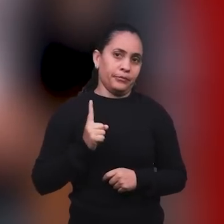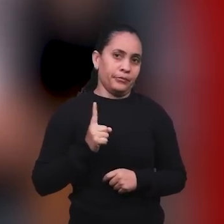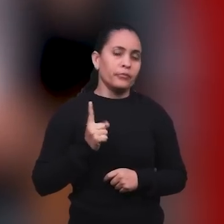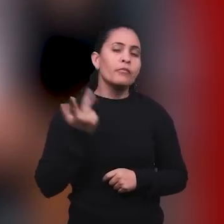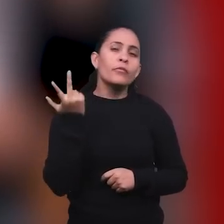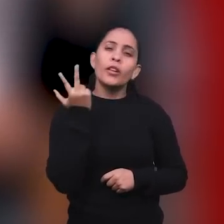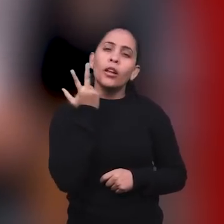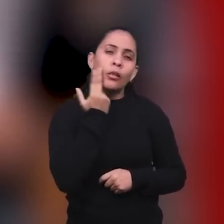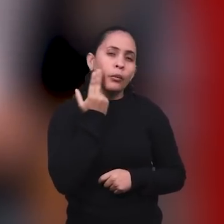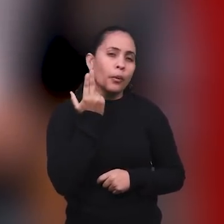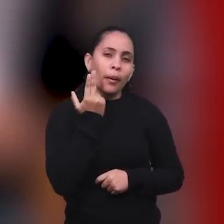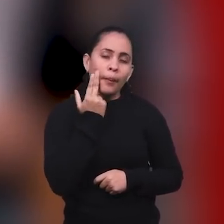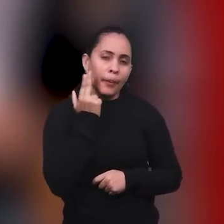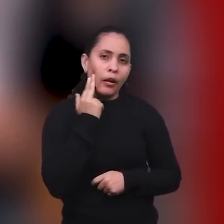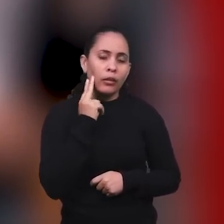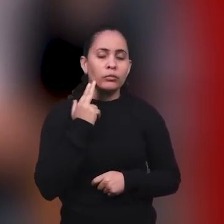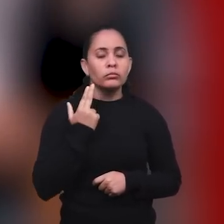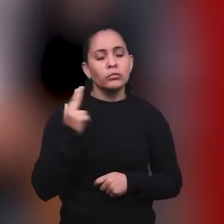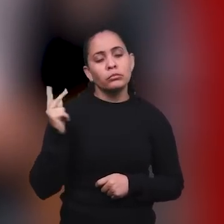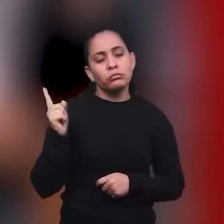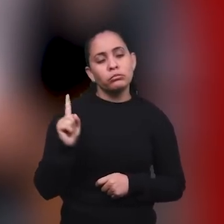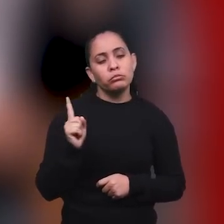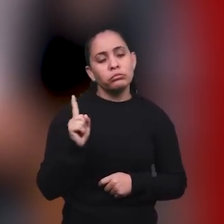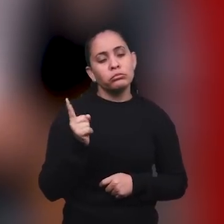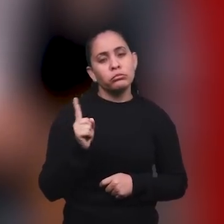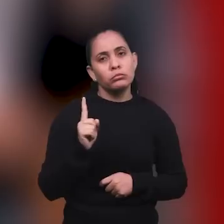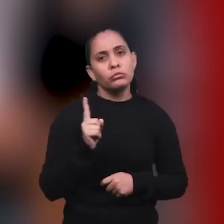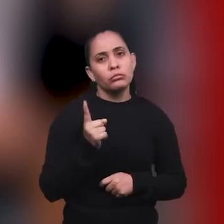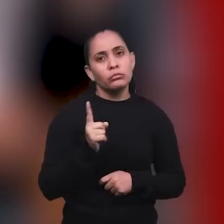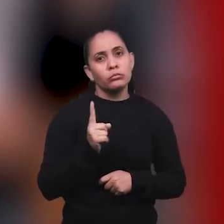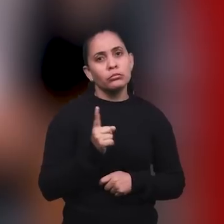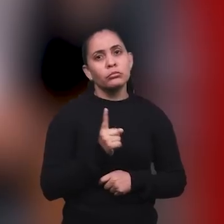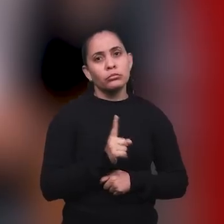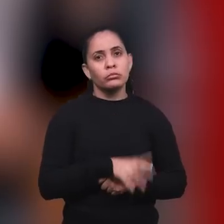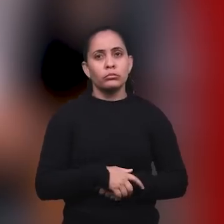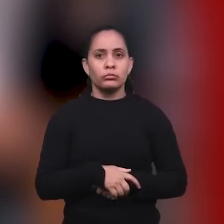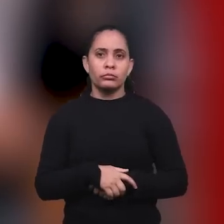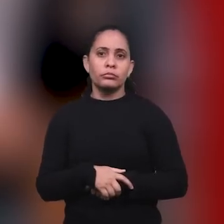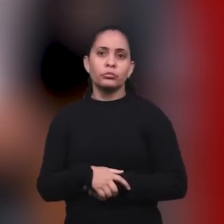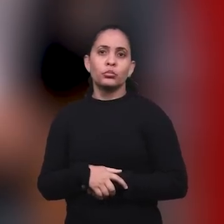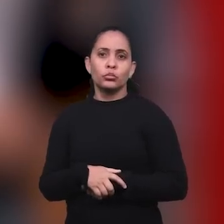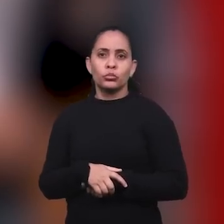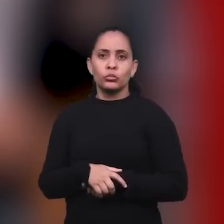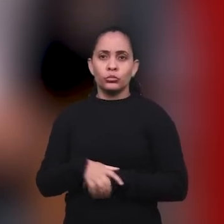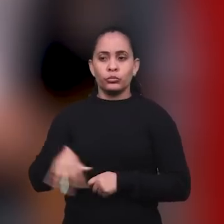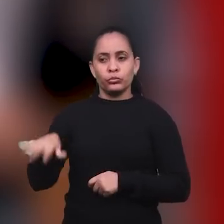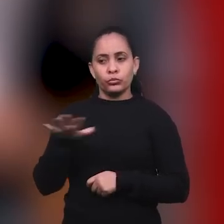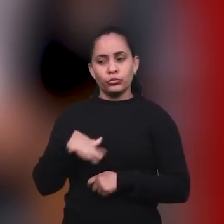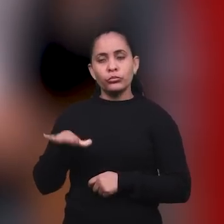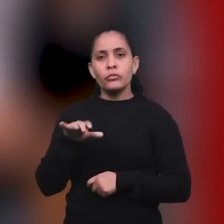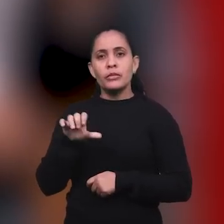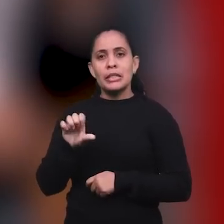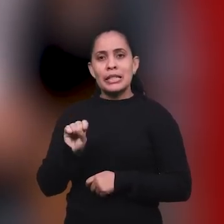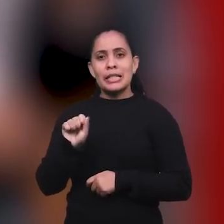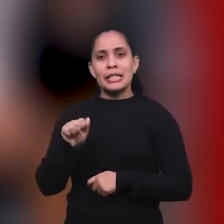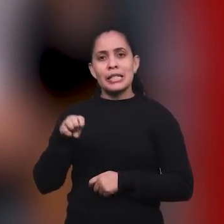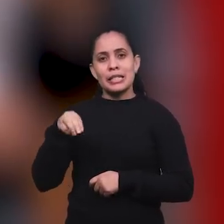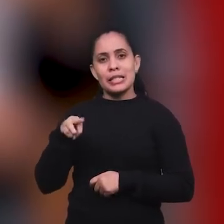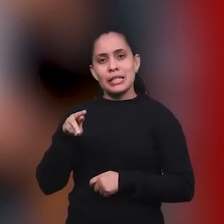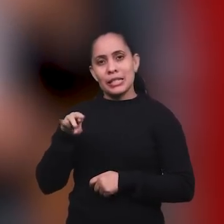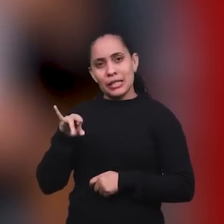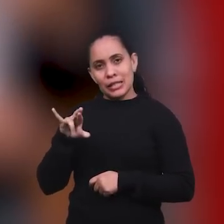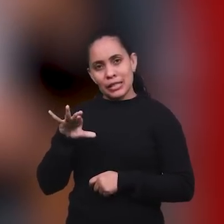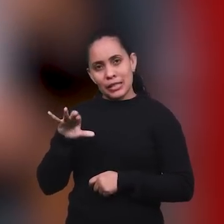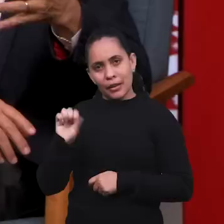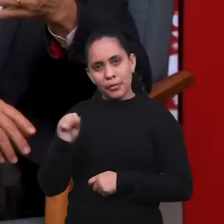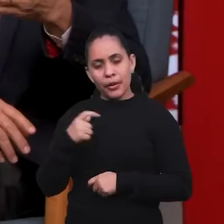fazia normalmente. Ele estava saindo de Samaria, tinha